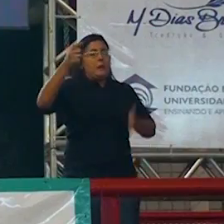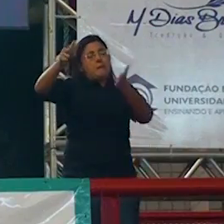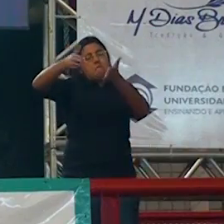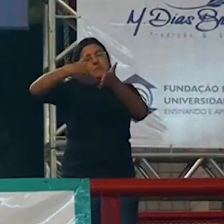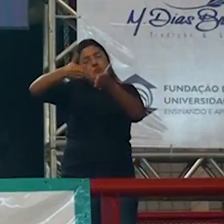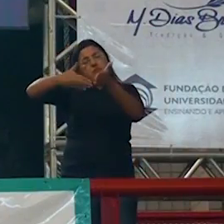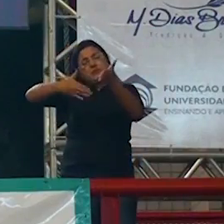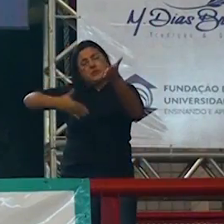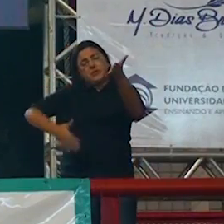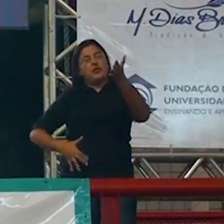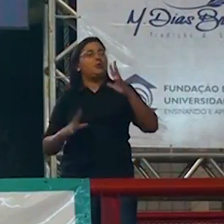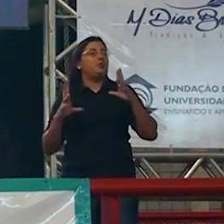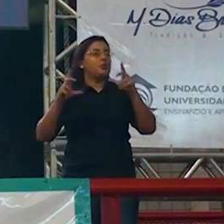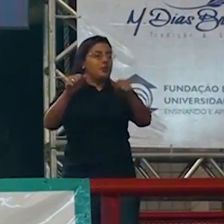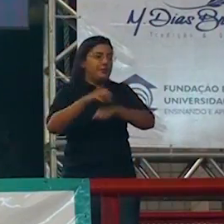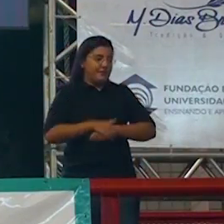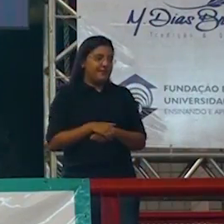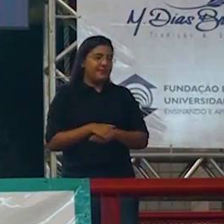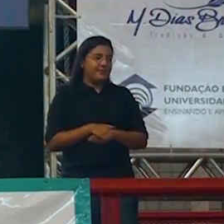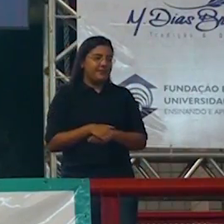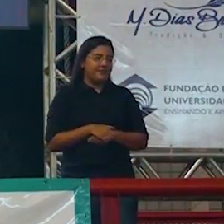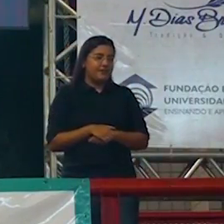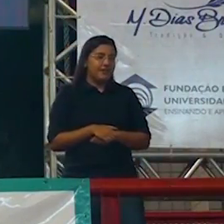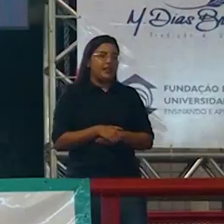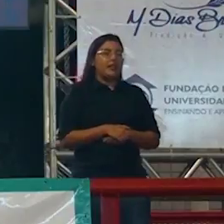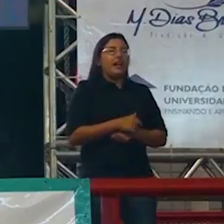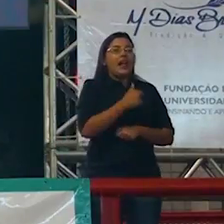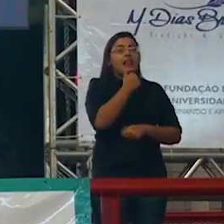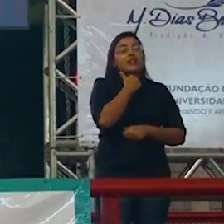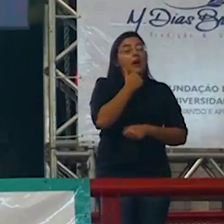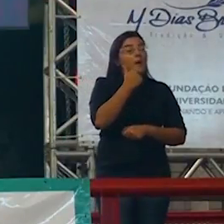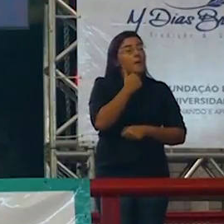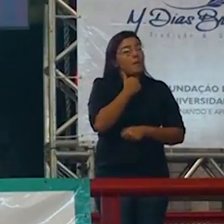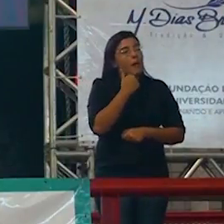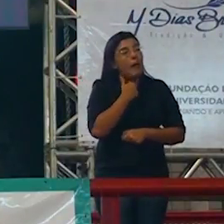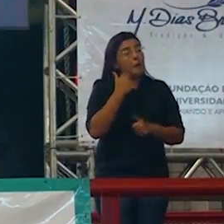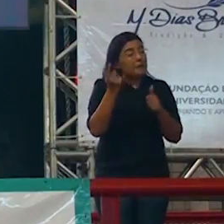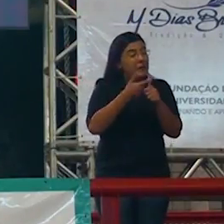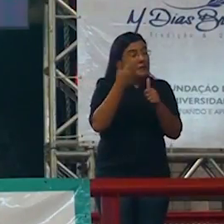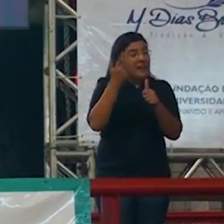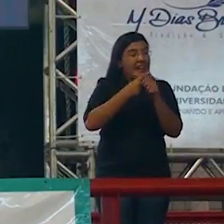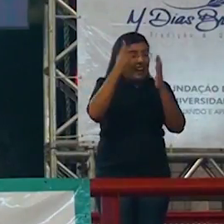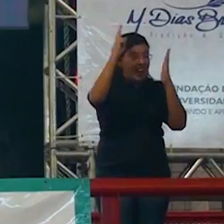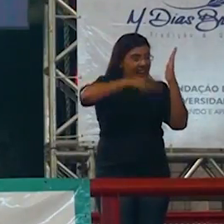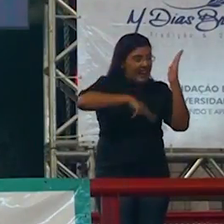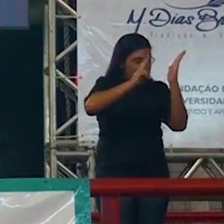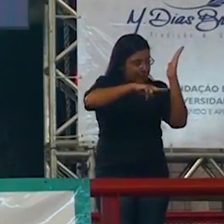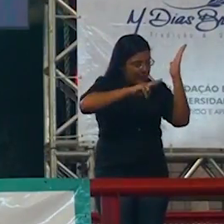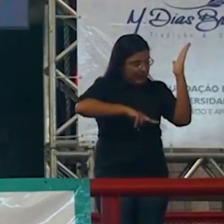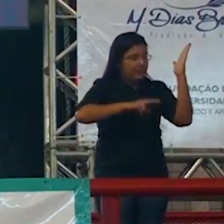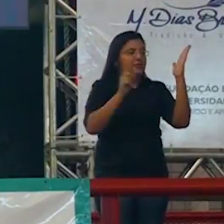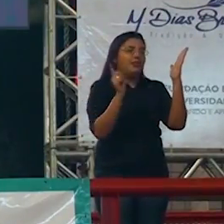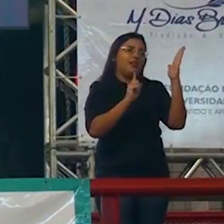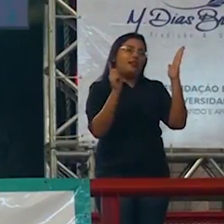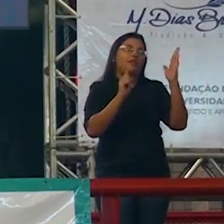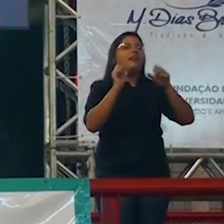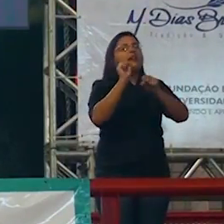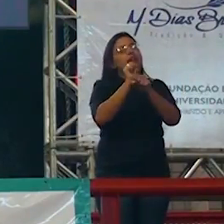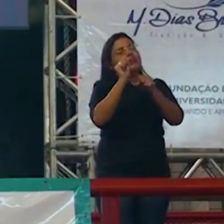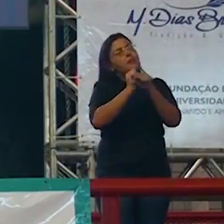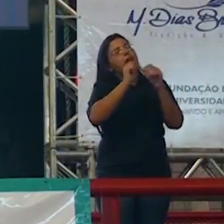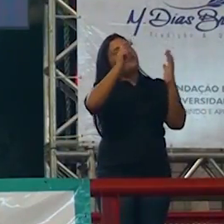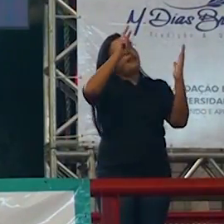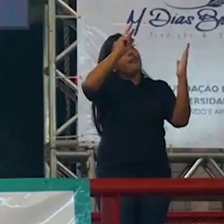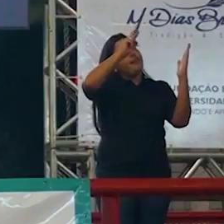livro toda, né? Então jamais grife na primeira leitura. Primeira leitura, quando é uma